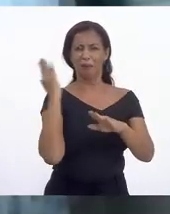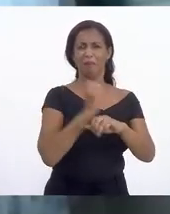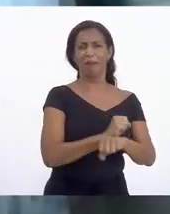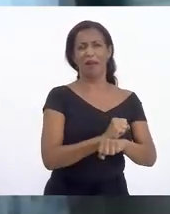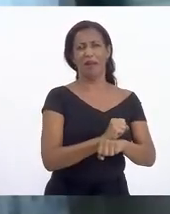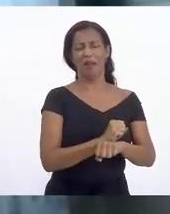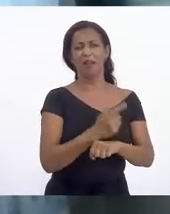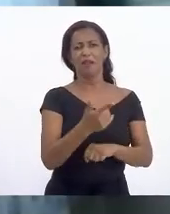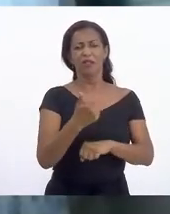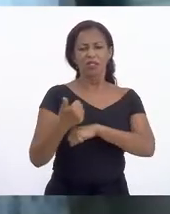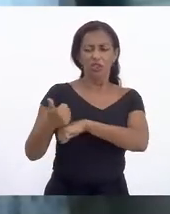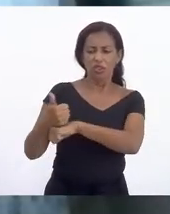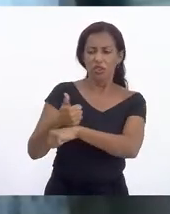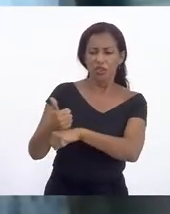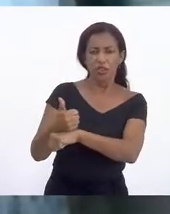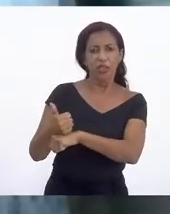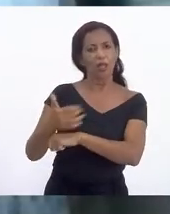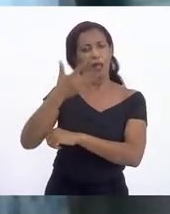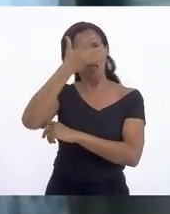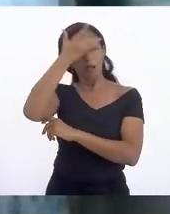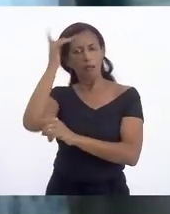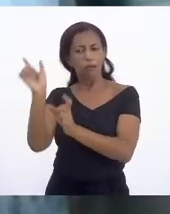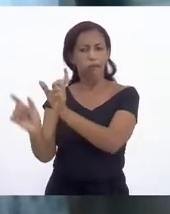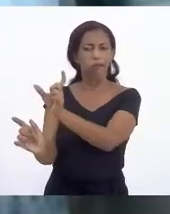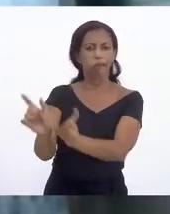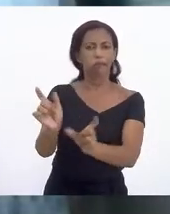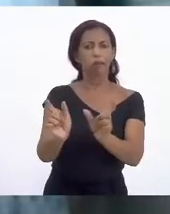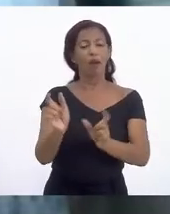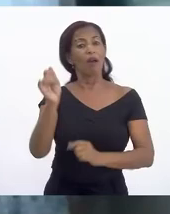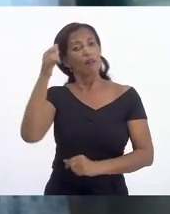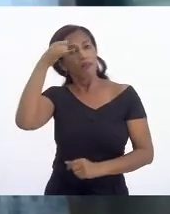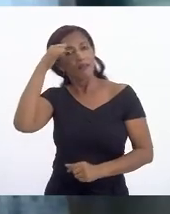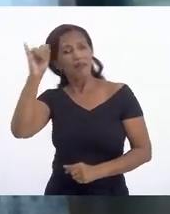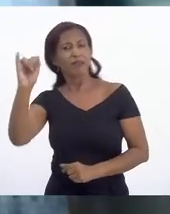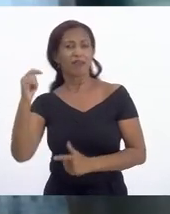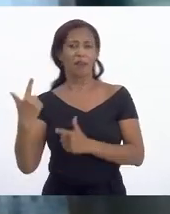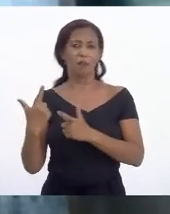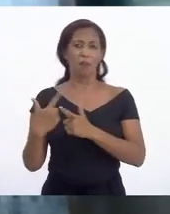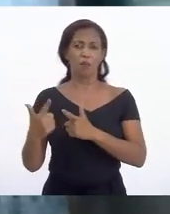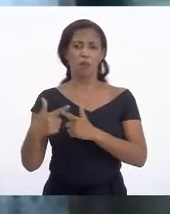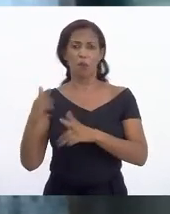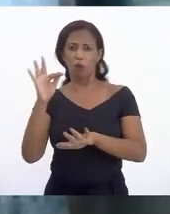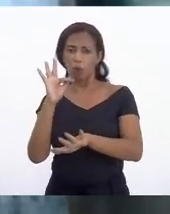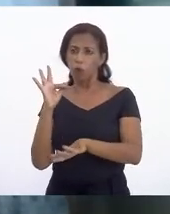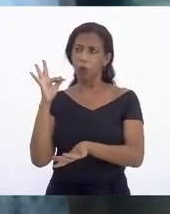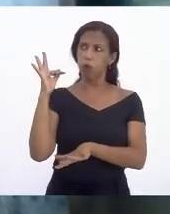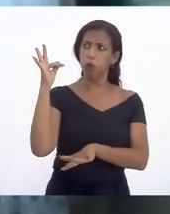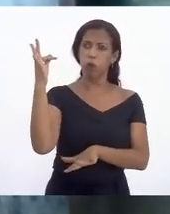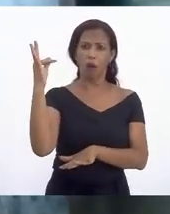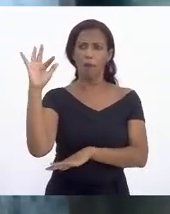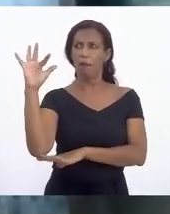além de dar dignidade para as pessoas, vai evitar tragédias ambientais